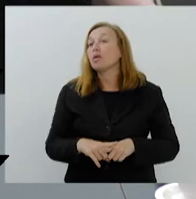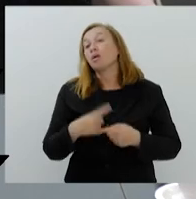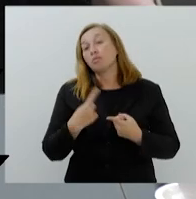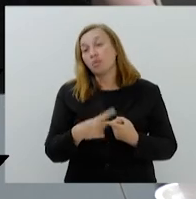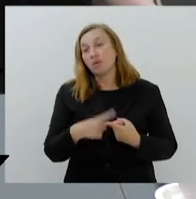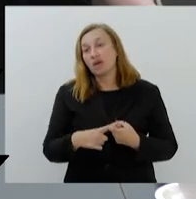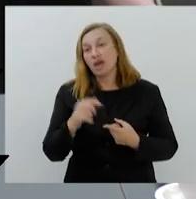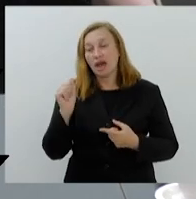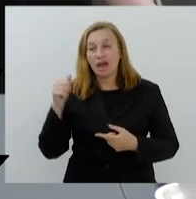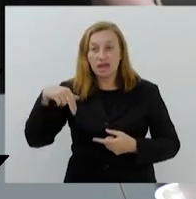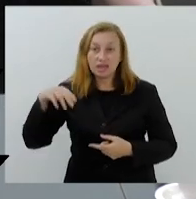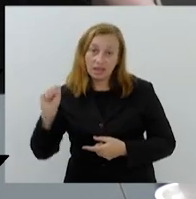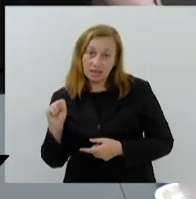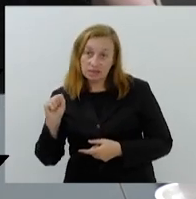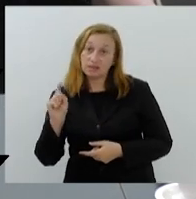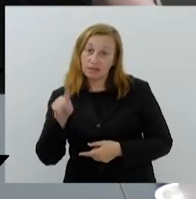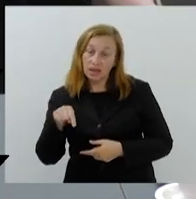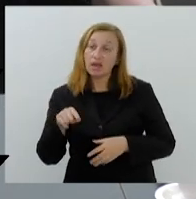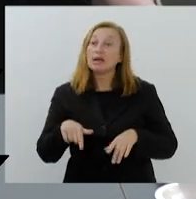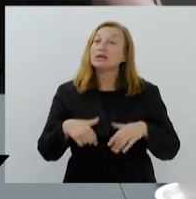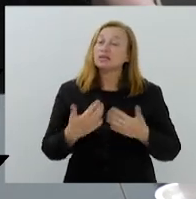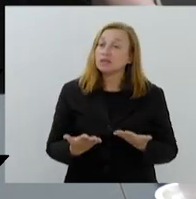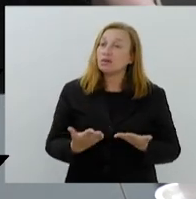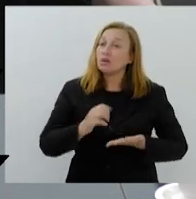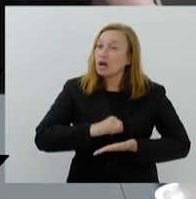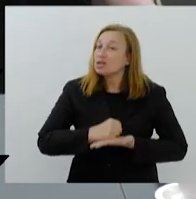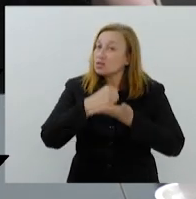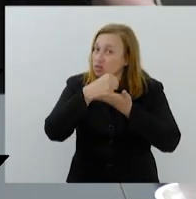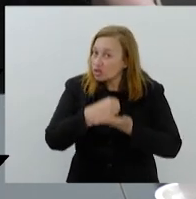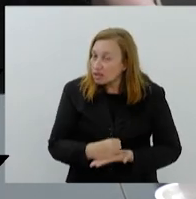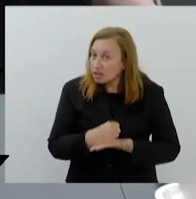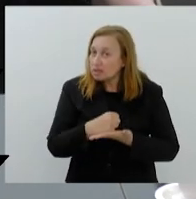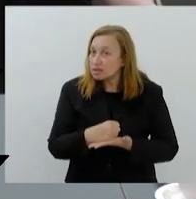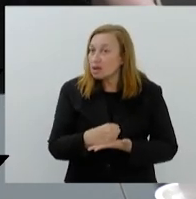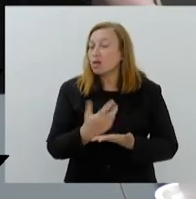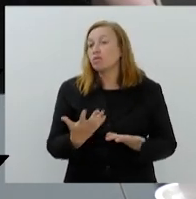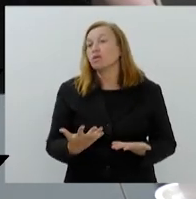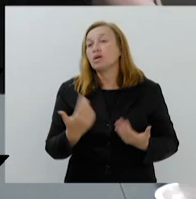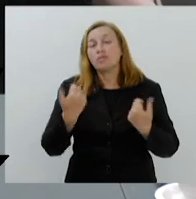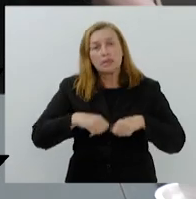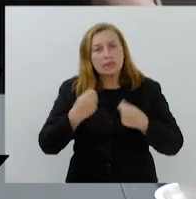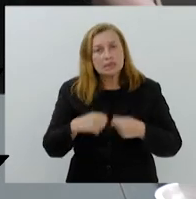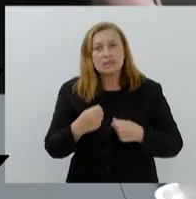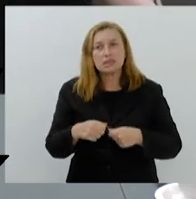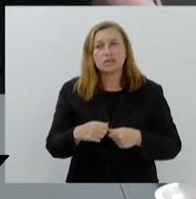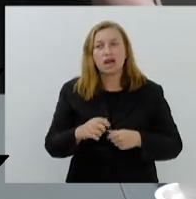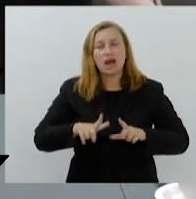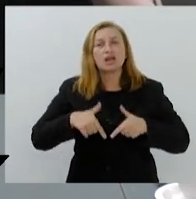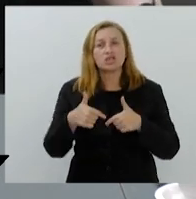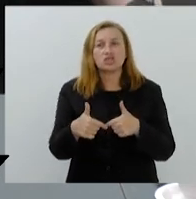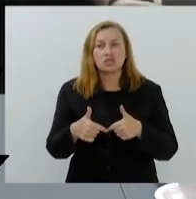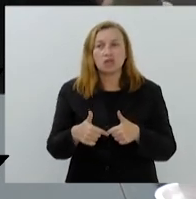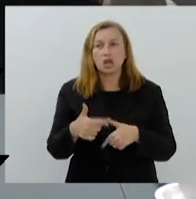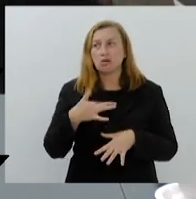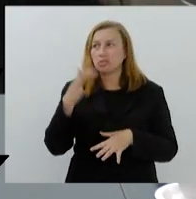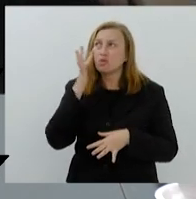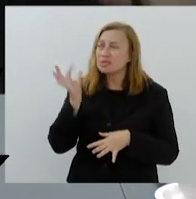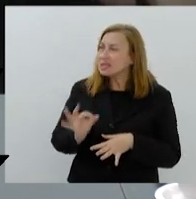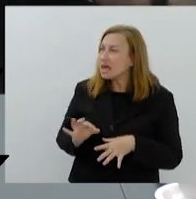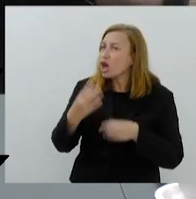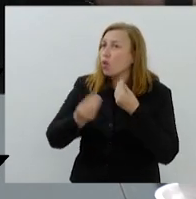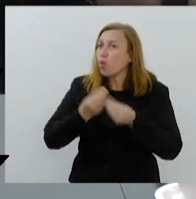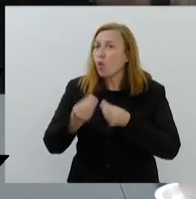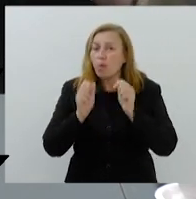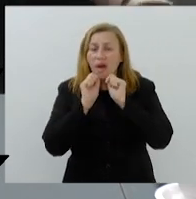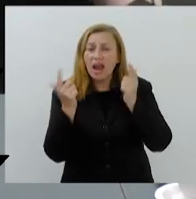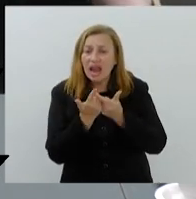pela ANS, né? Então, a sustentação que tem que se fazer, né, e eu não sei como é que a